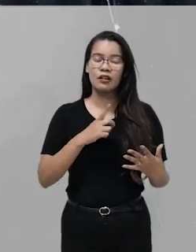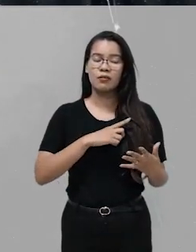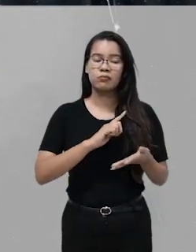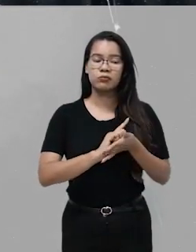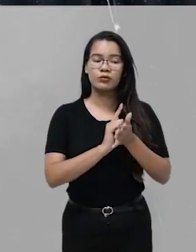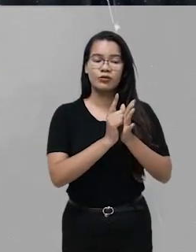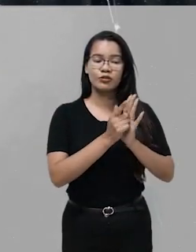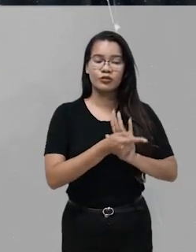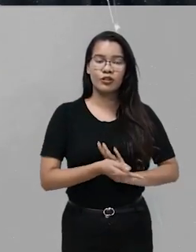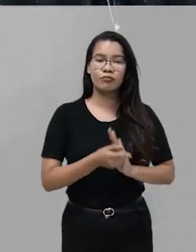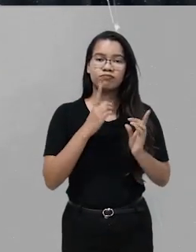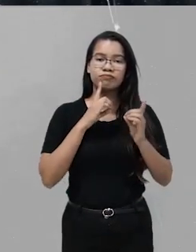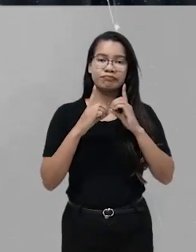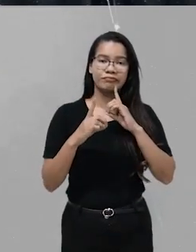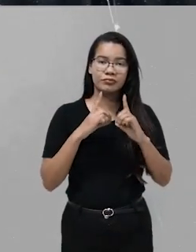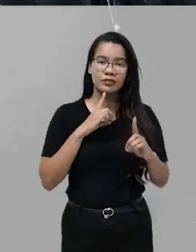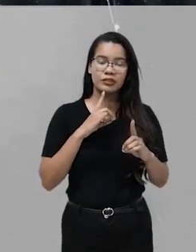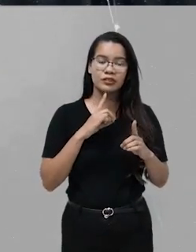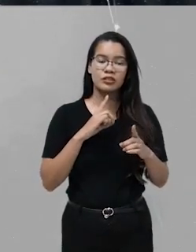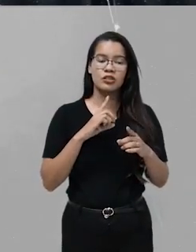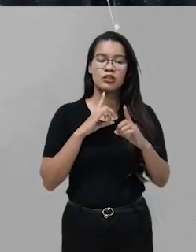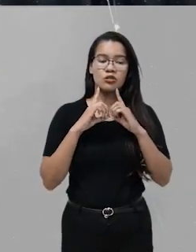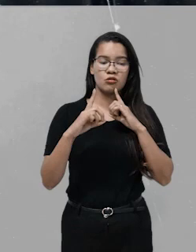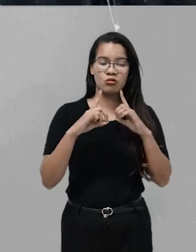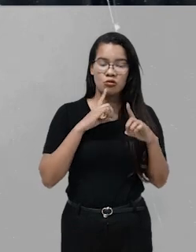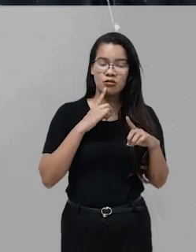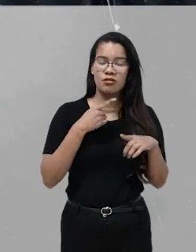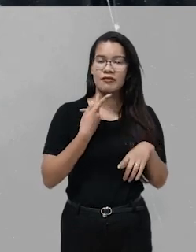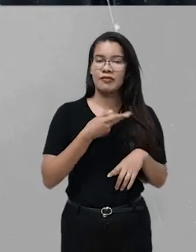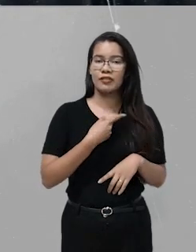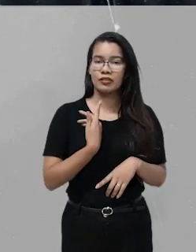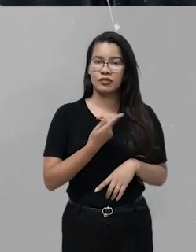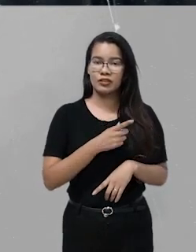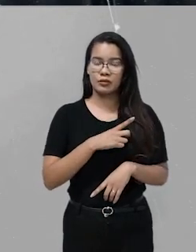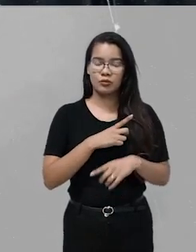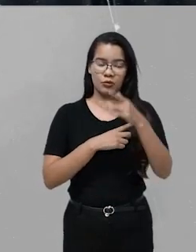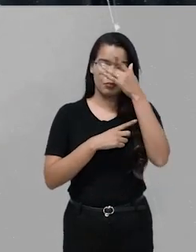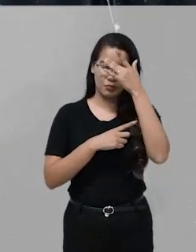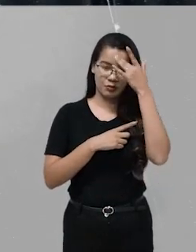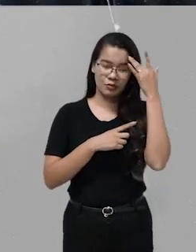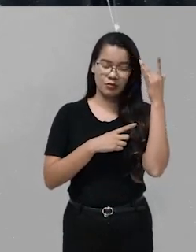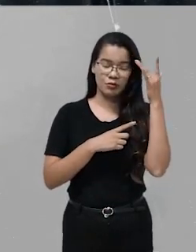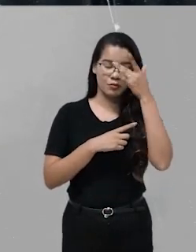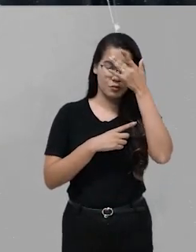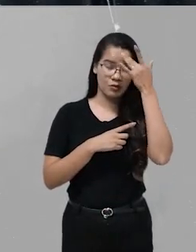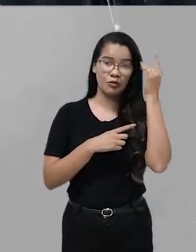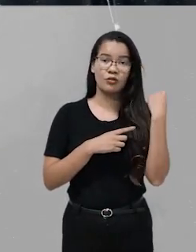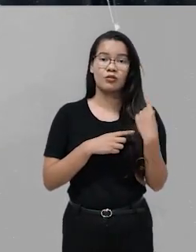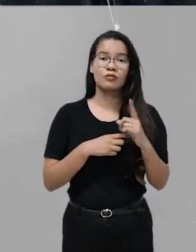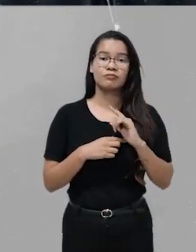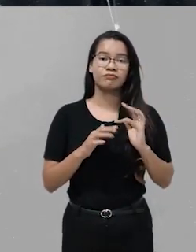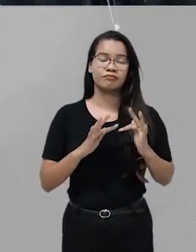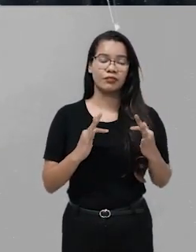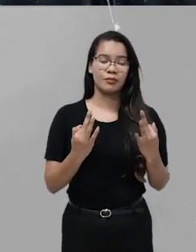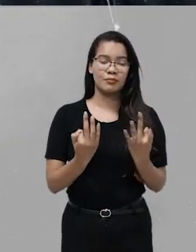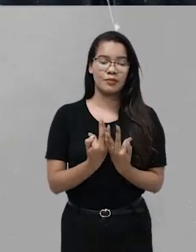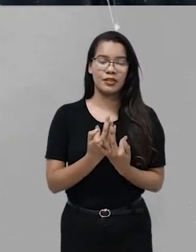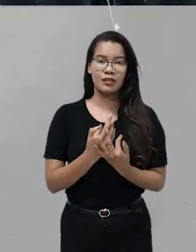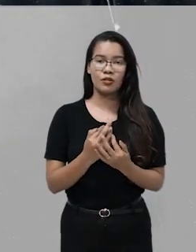discurso, essa fala que nós temos com pessoas, com gente da nossa família,